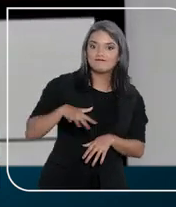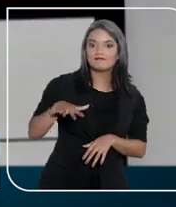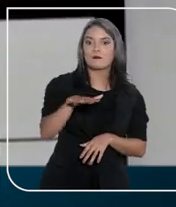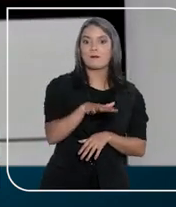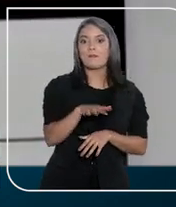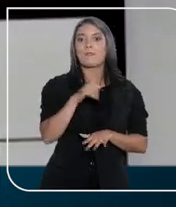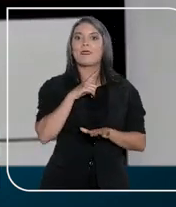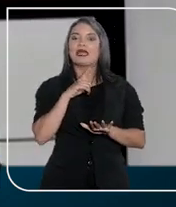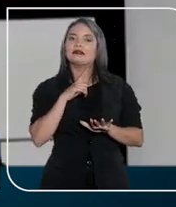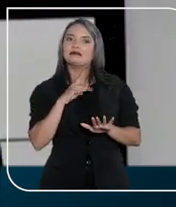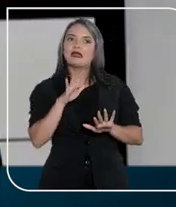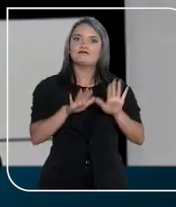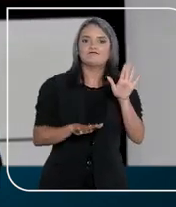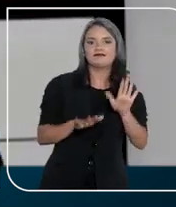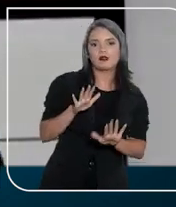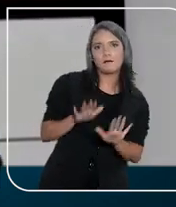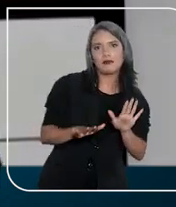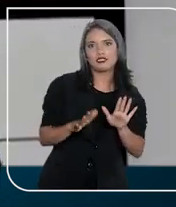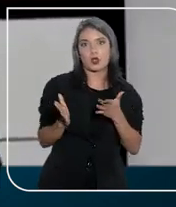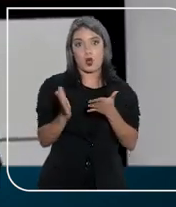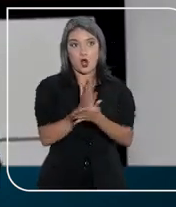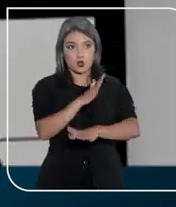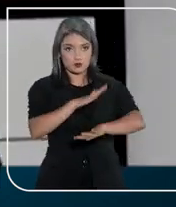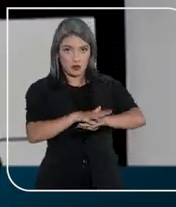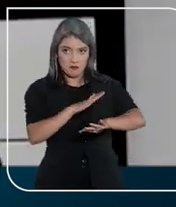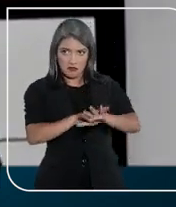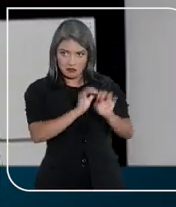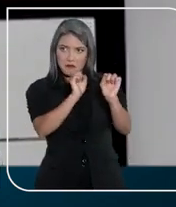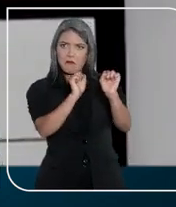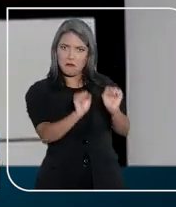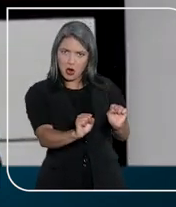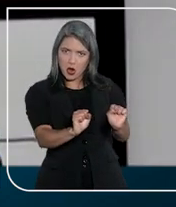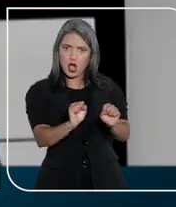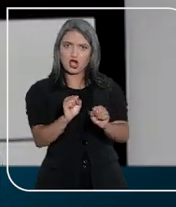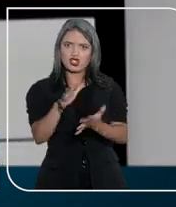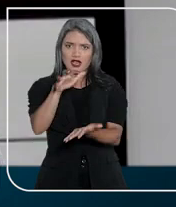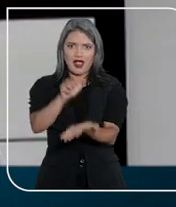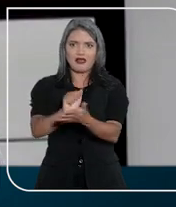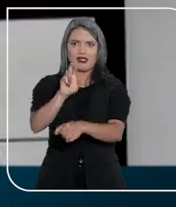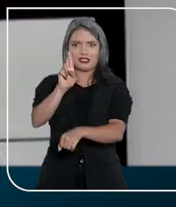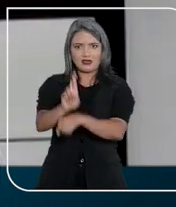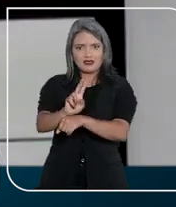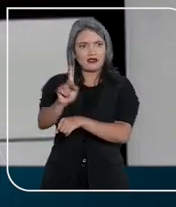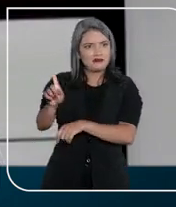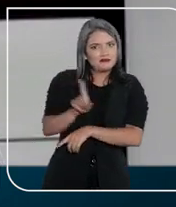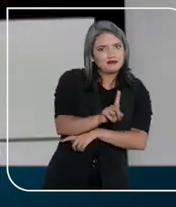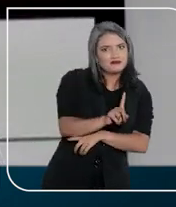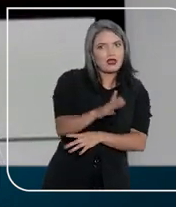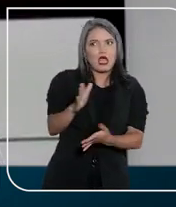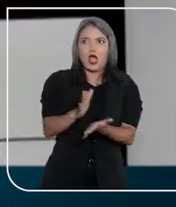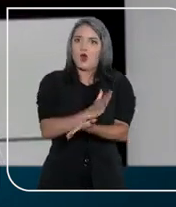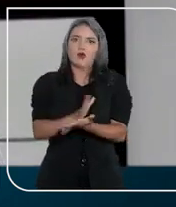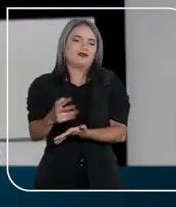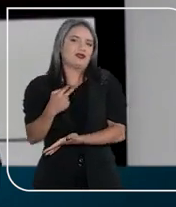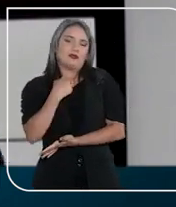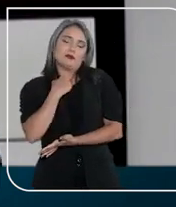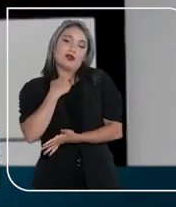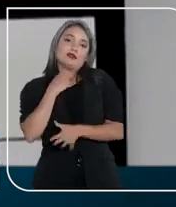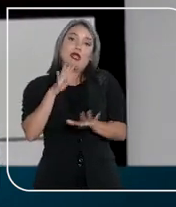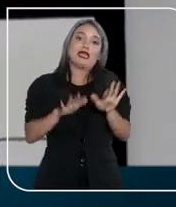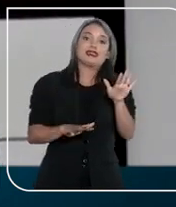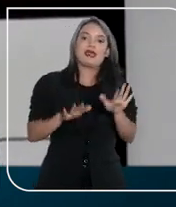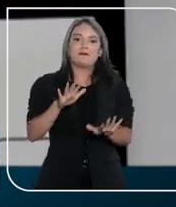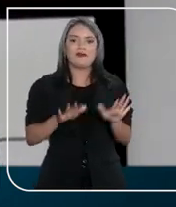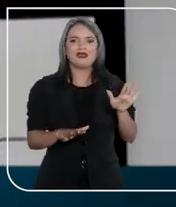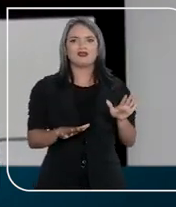envolver particularidades que ora podem trazer luz ao direito e ora pode simplesmente significar que aquele indivíduo não tem direito. Parece